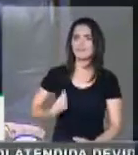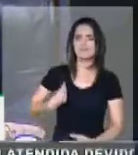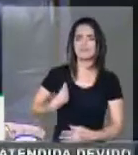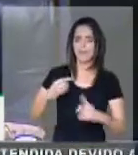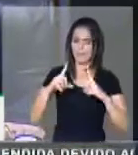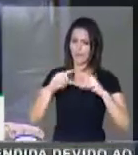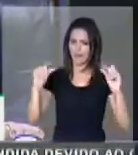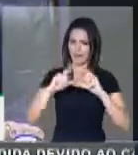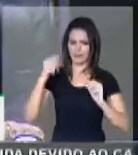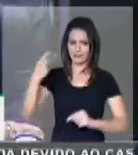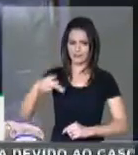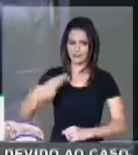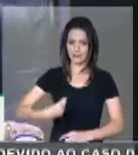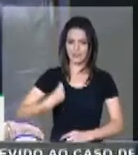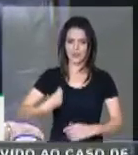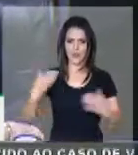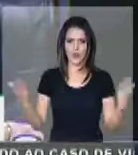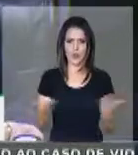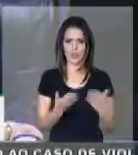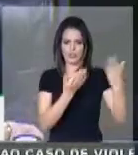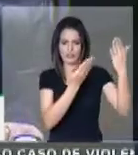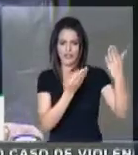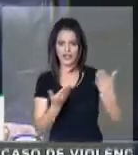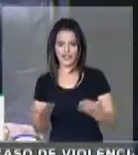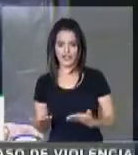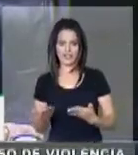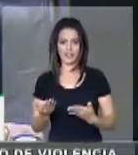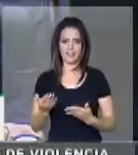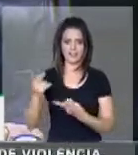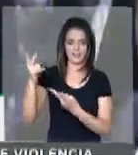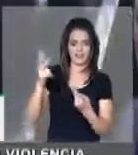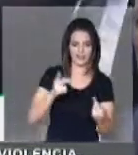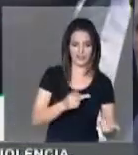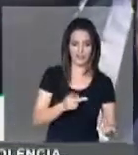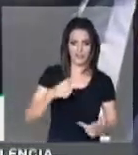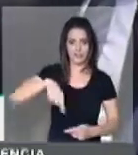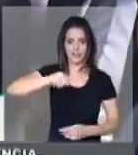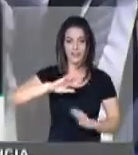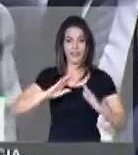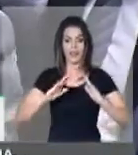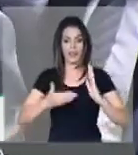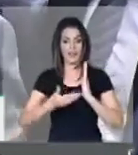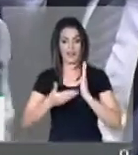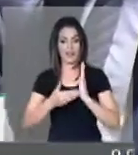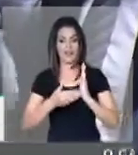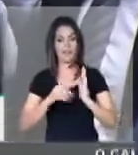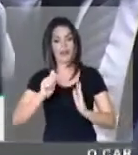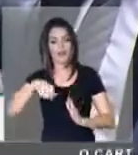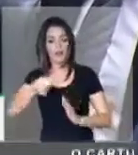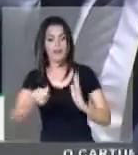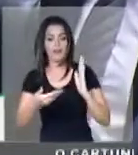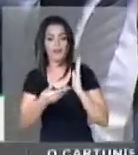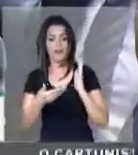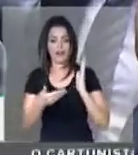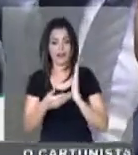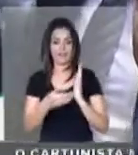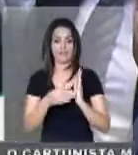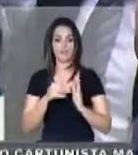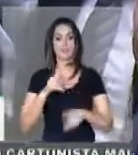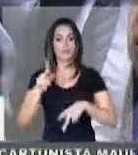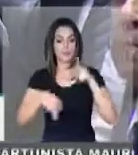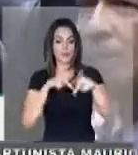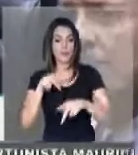em Brasólia, hoje aqui visitando as dependências da Casa do Povo, a minha esposa Mara Boca Aberta